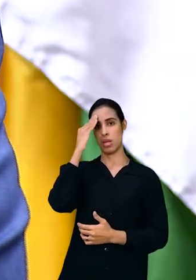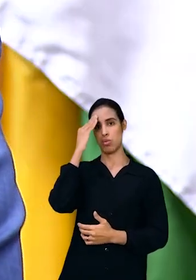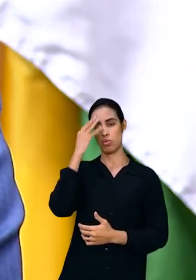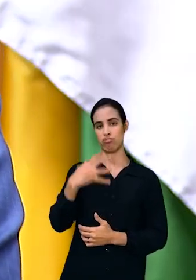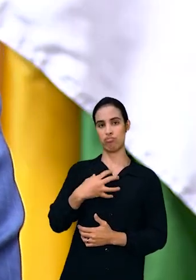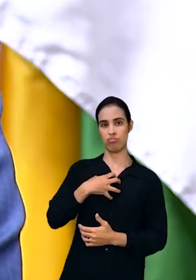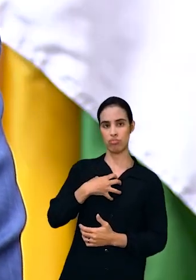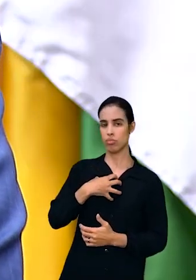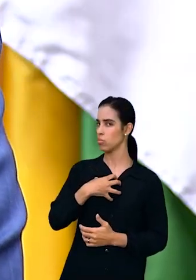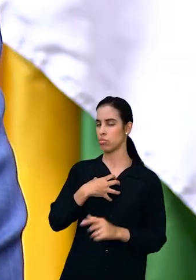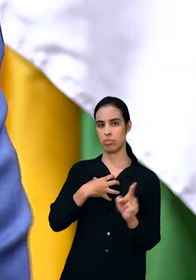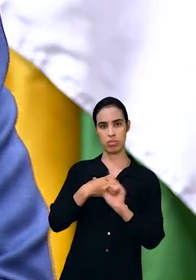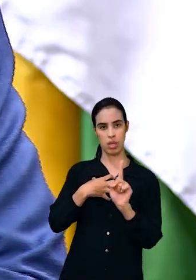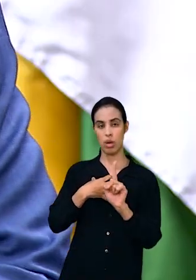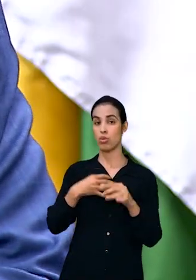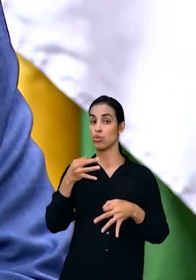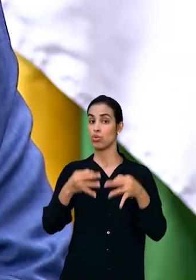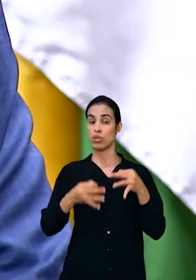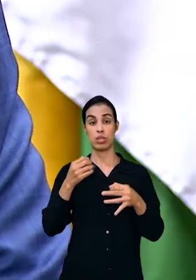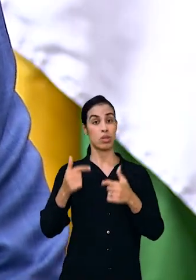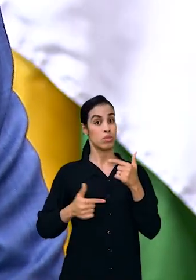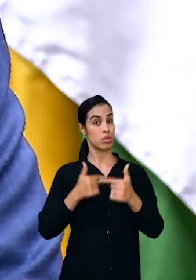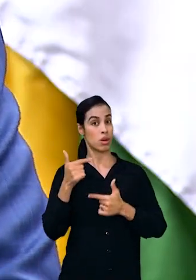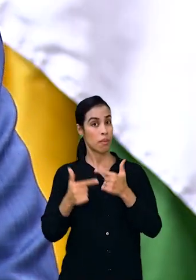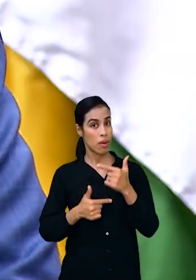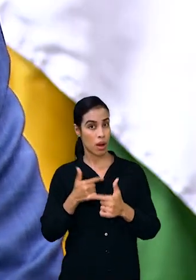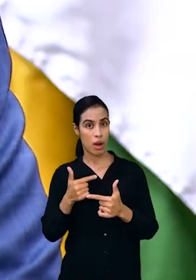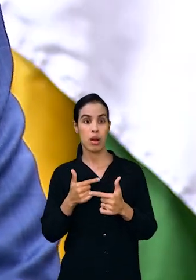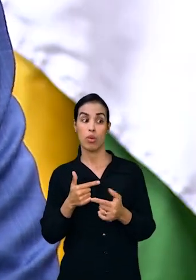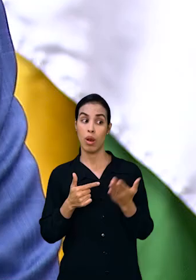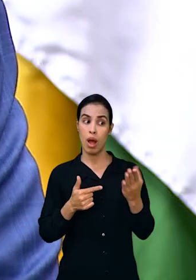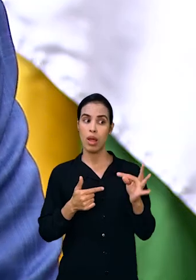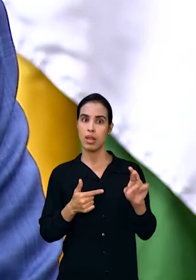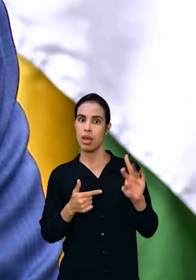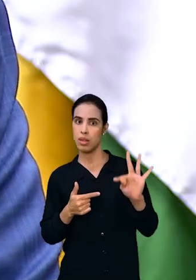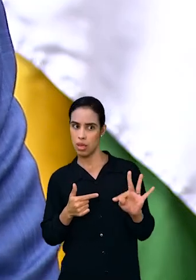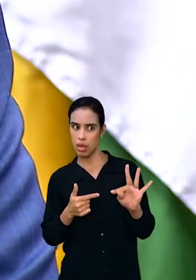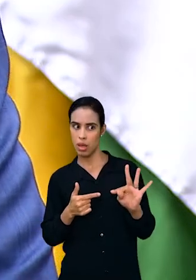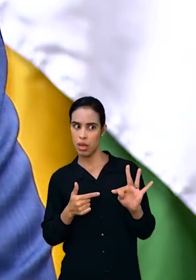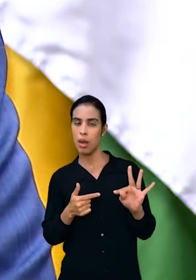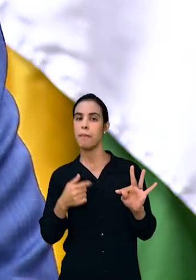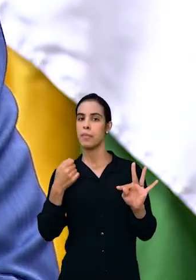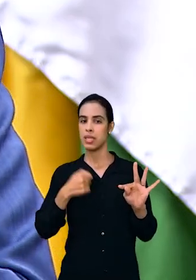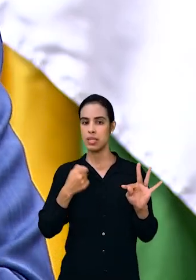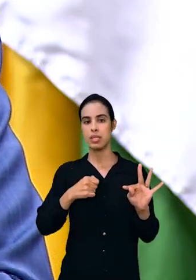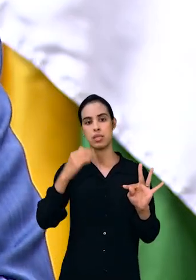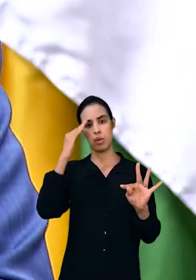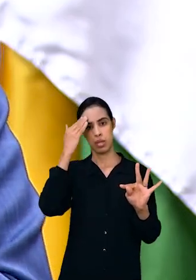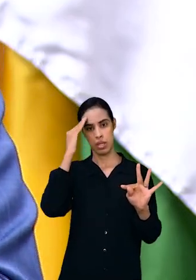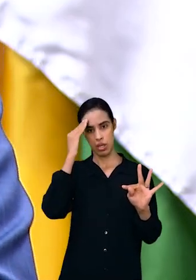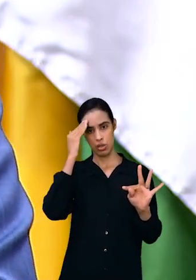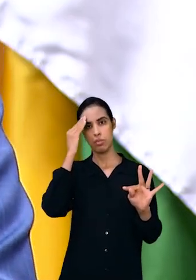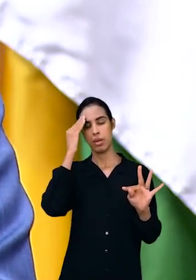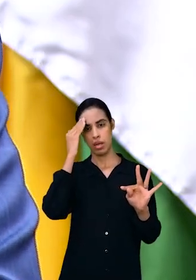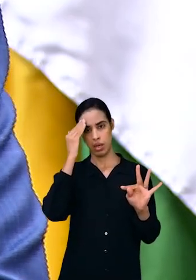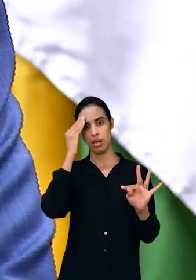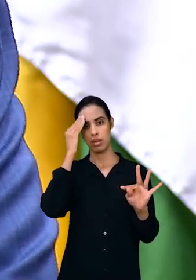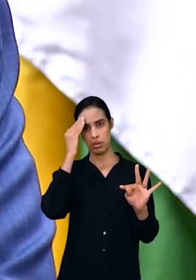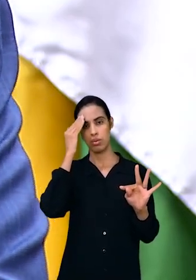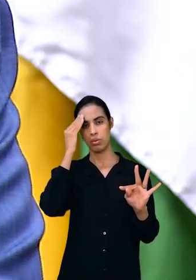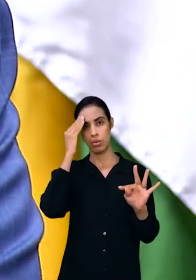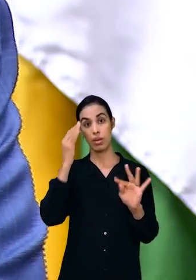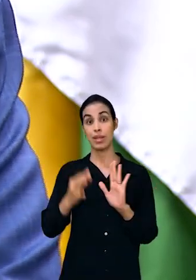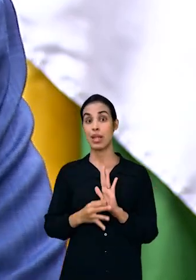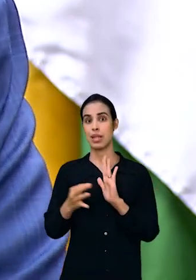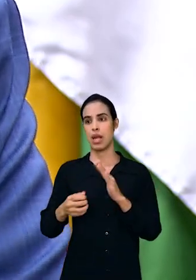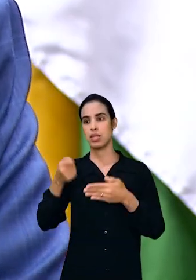eu entendo assim, é a Justiça do Trabalho pelo Tribunal Regional tem um entendimento